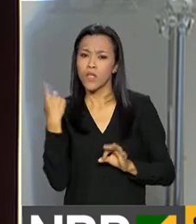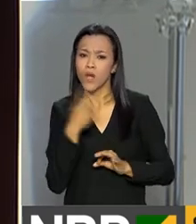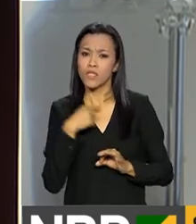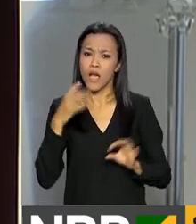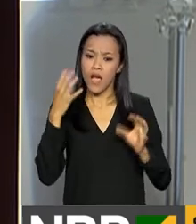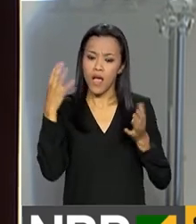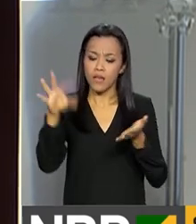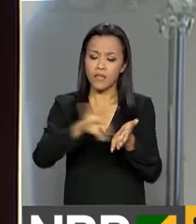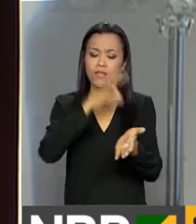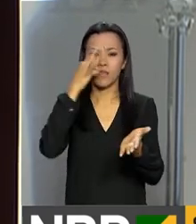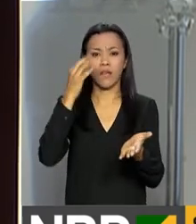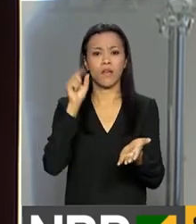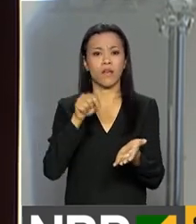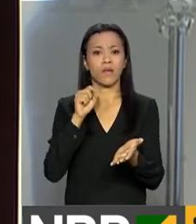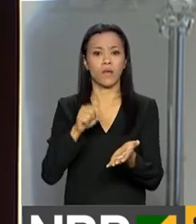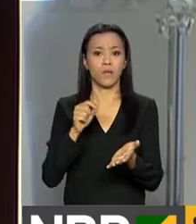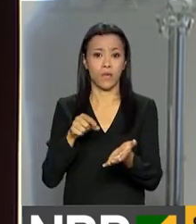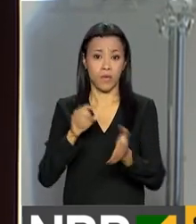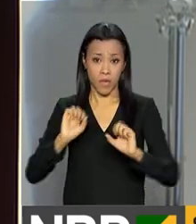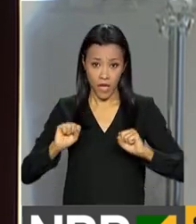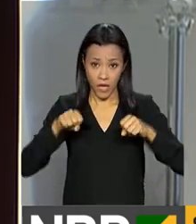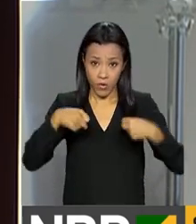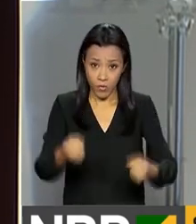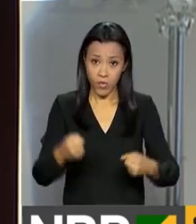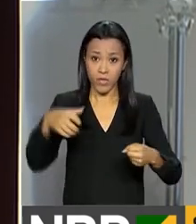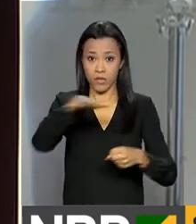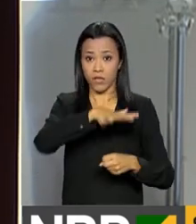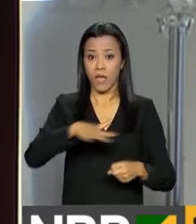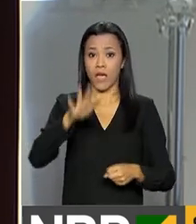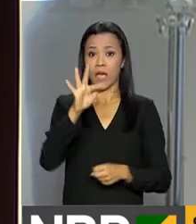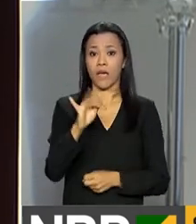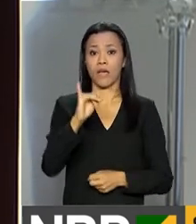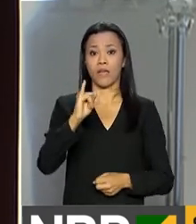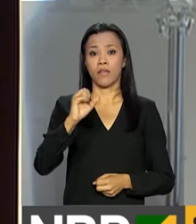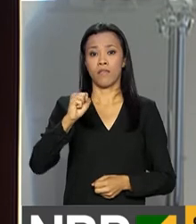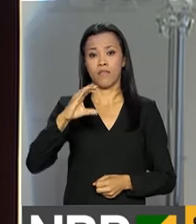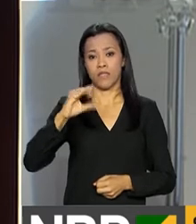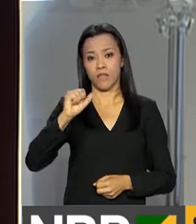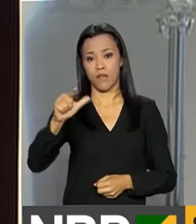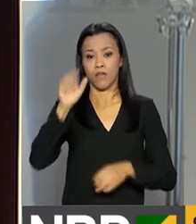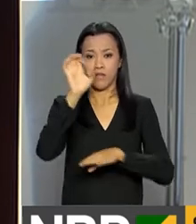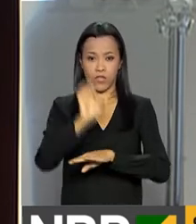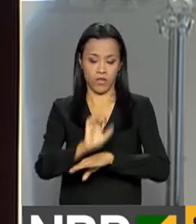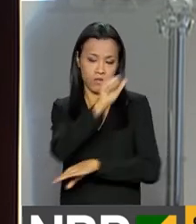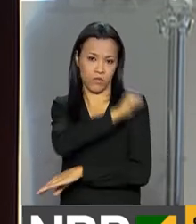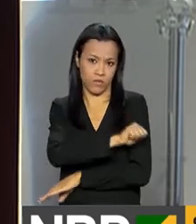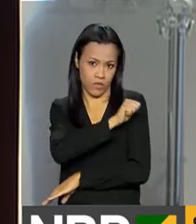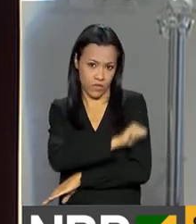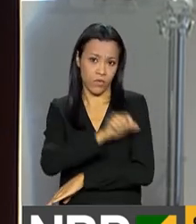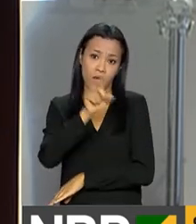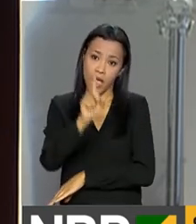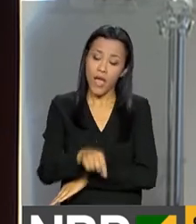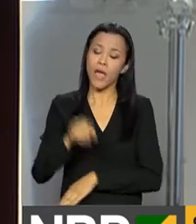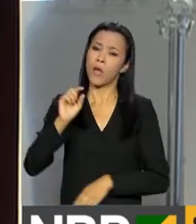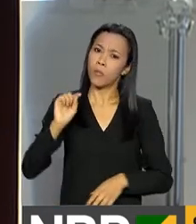de recuperação fiscal do Rio de Janeiro, mas nós não podemos nos enganar. É o primeiro